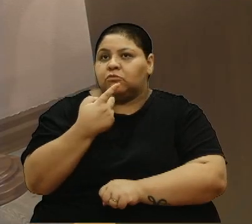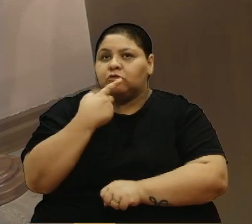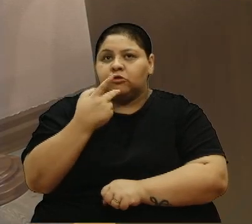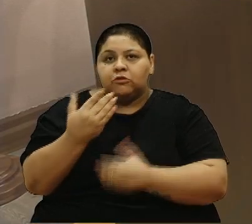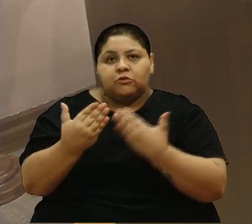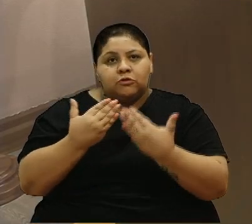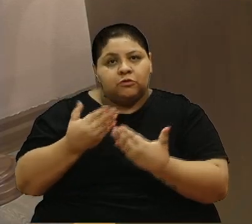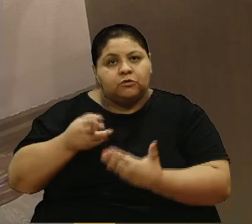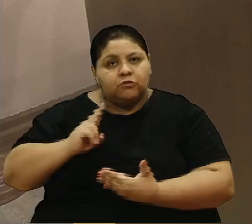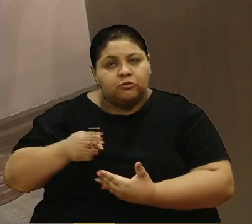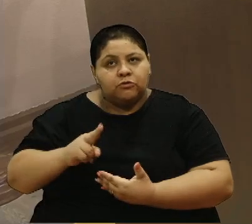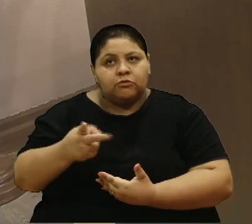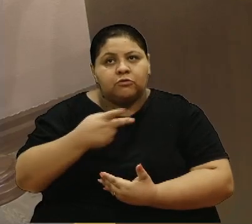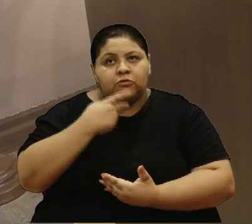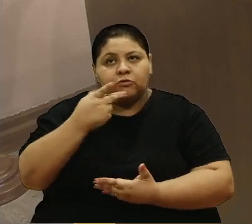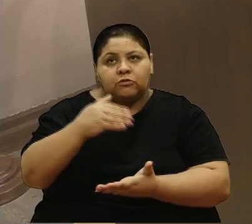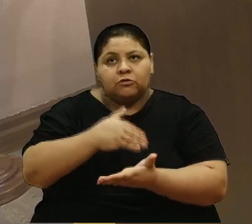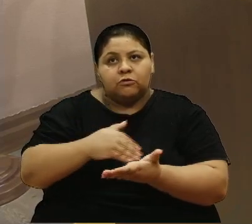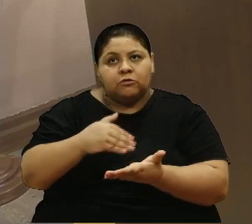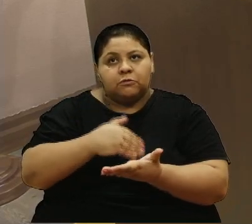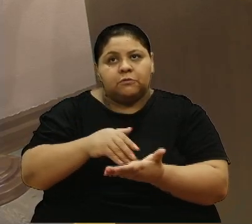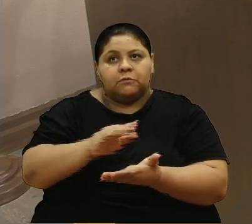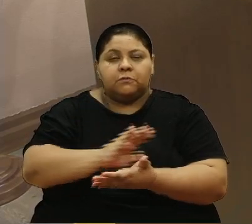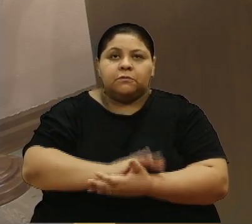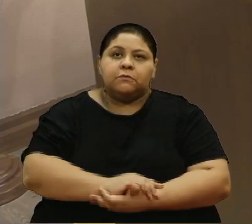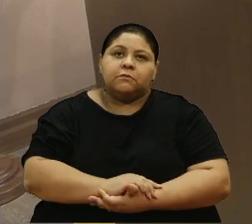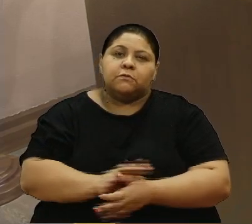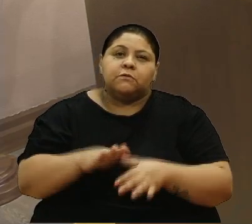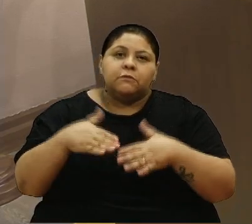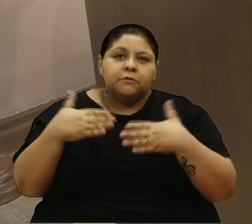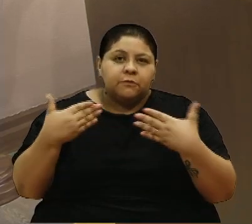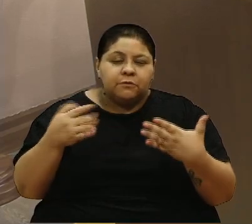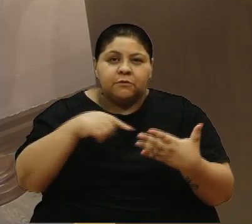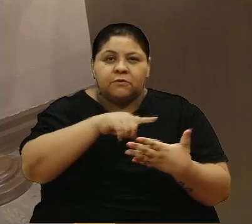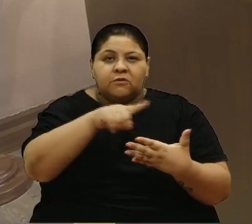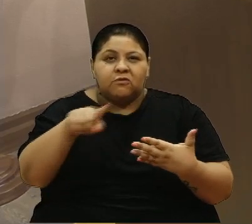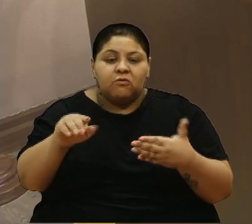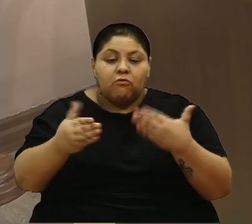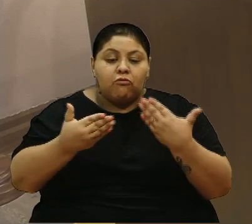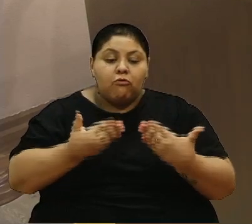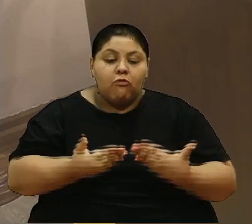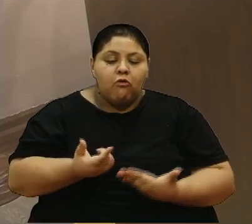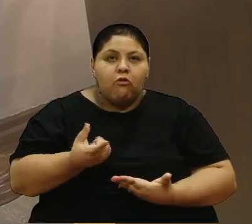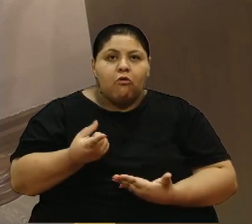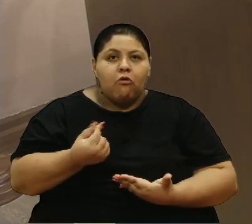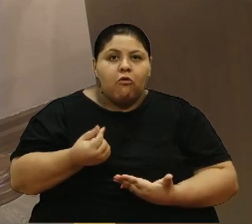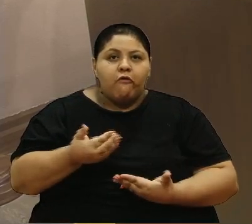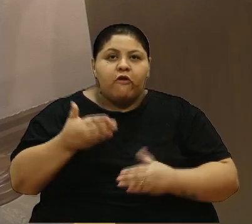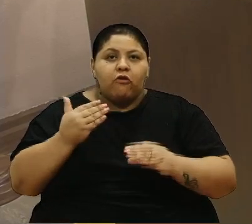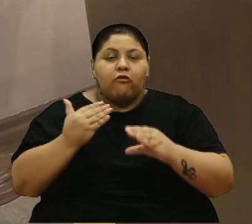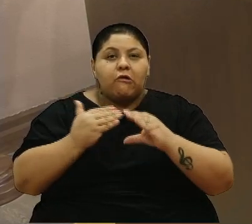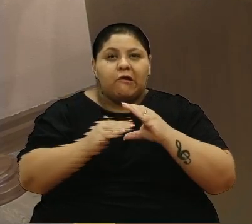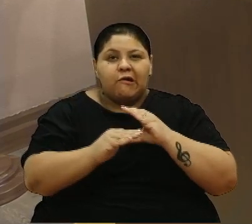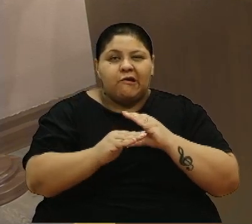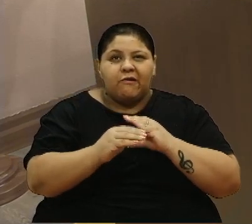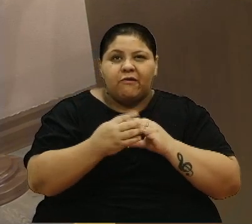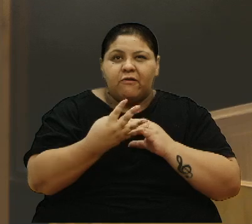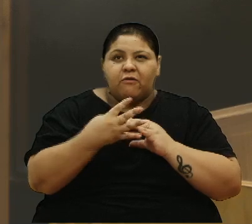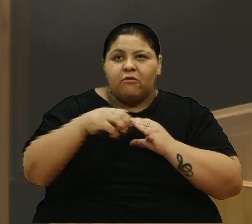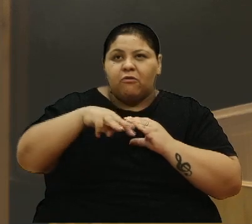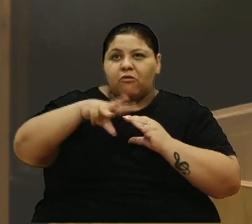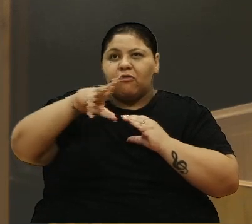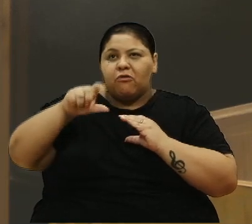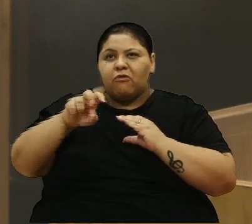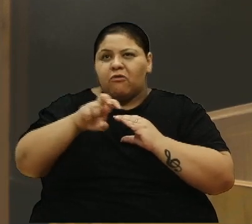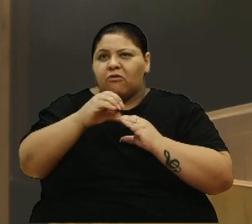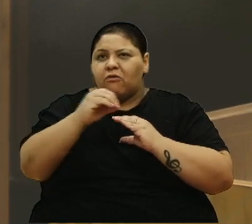questionamento. Segue com a palavra, secretário Milton Balbinotti. Então, se nós formos analisar o valor que foi repassado, 4.500.000,